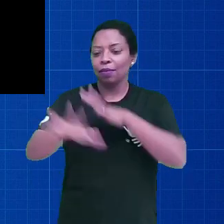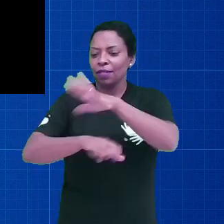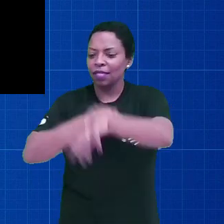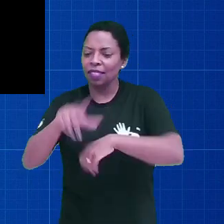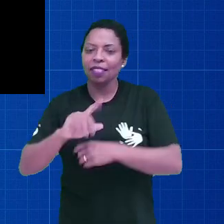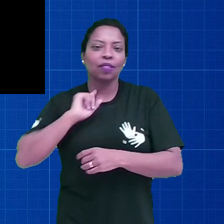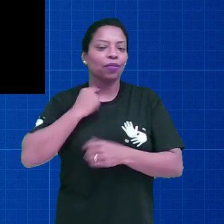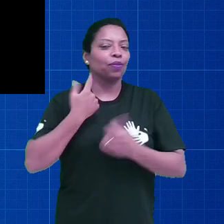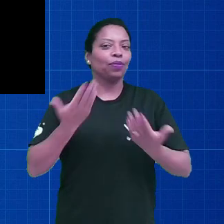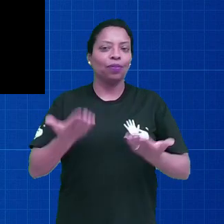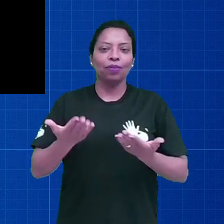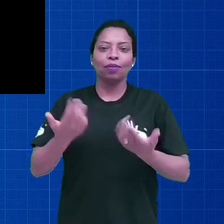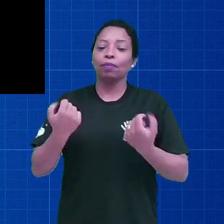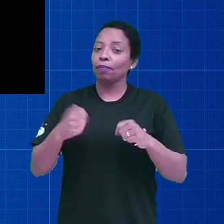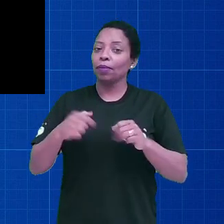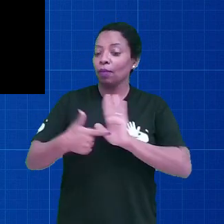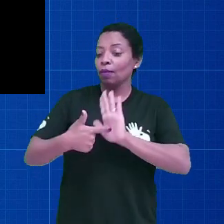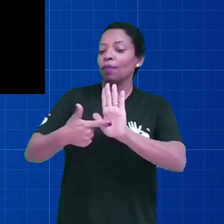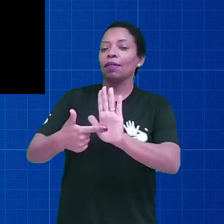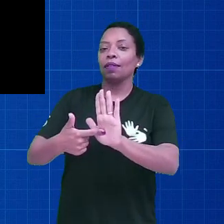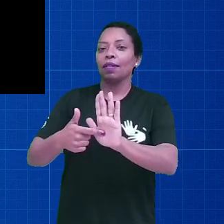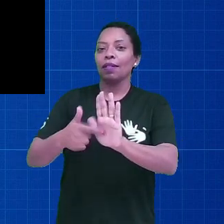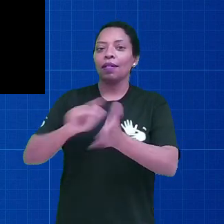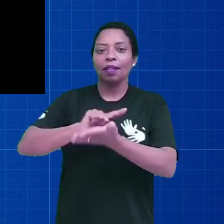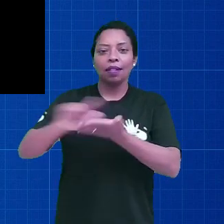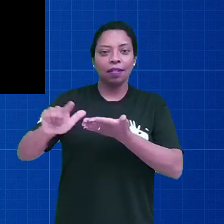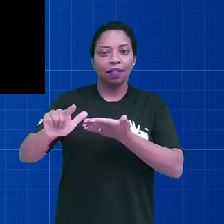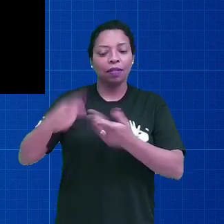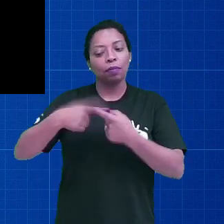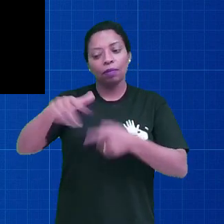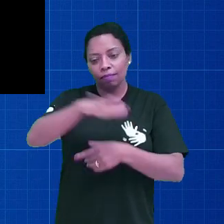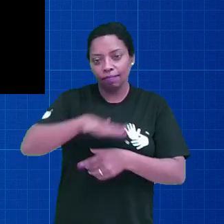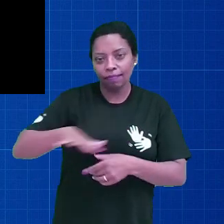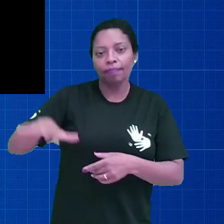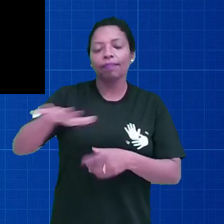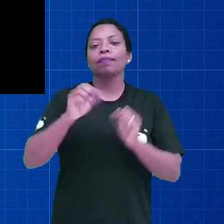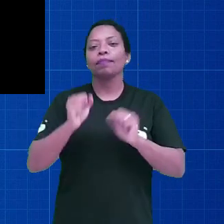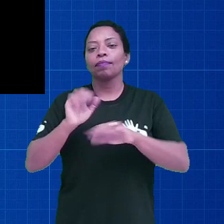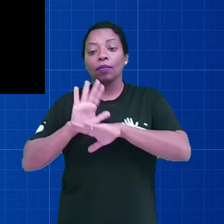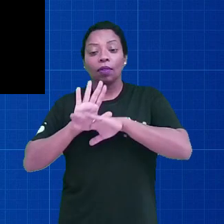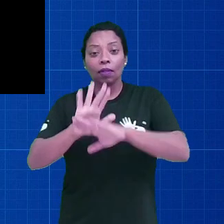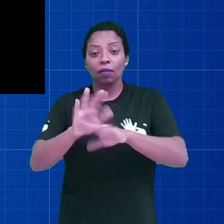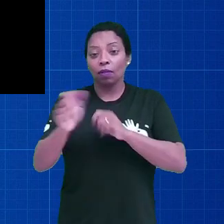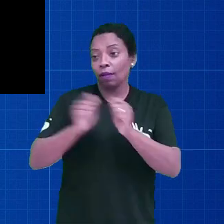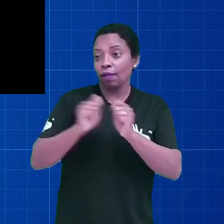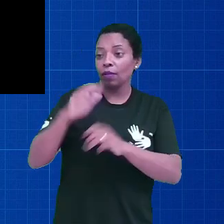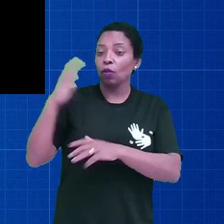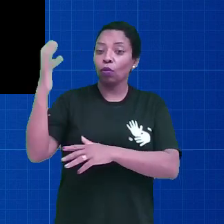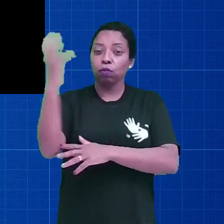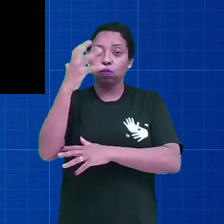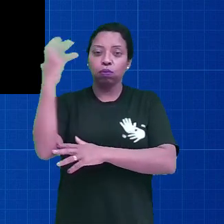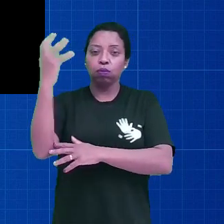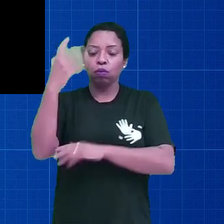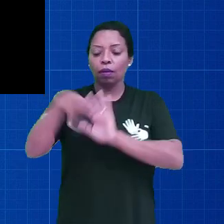descontaminados e mantendo esses rios expostos, porque eles vão regular o microclima